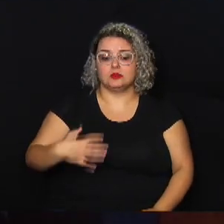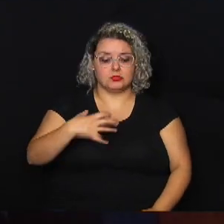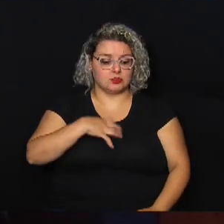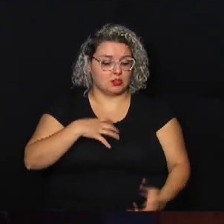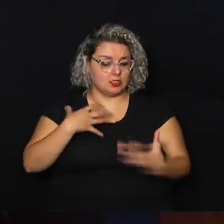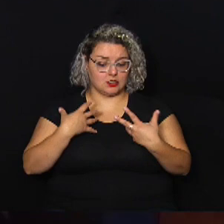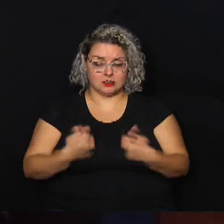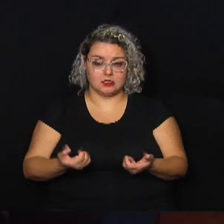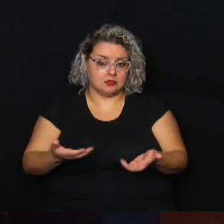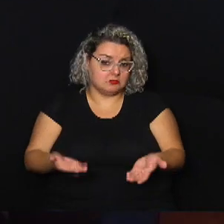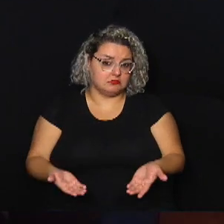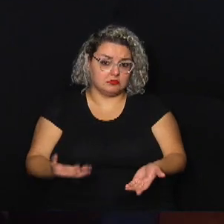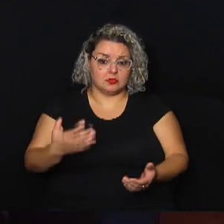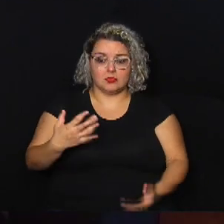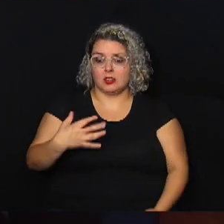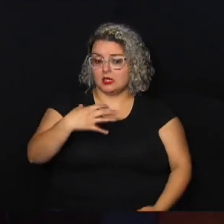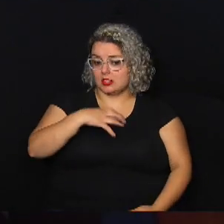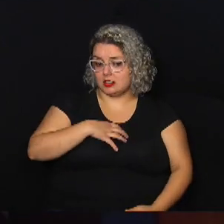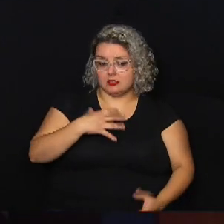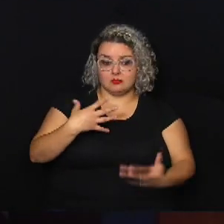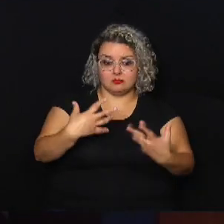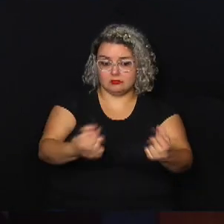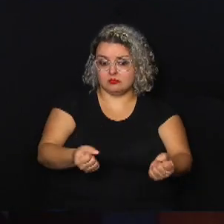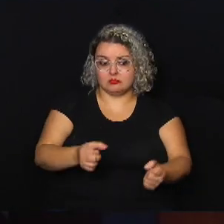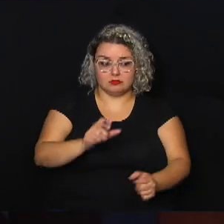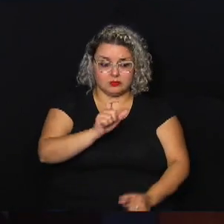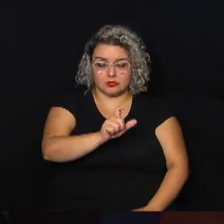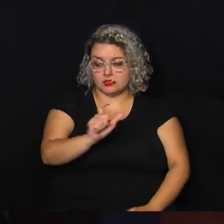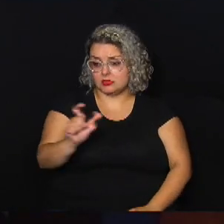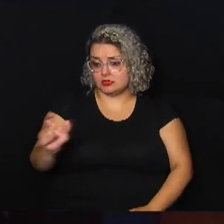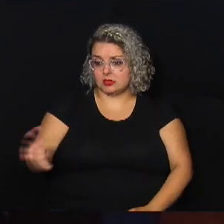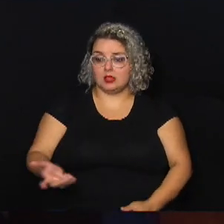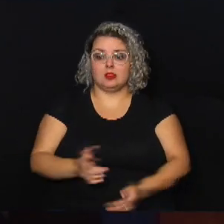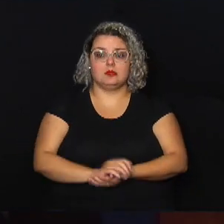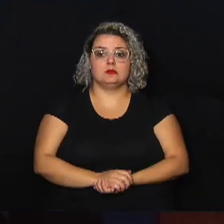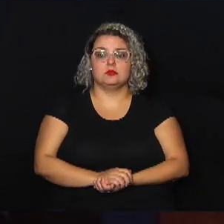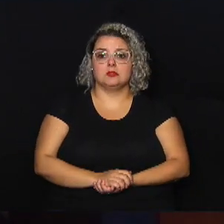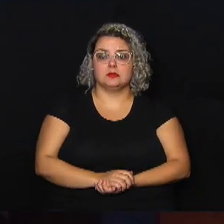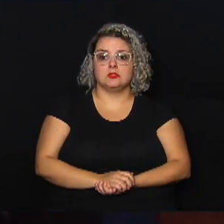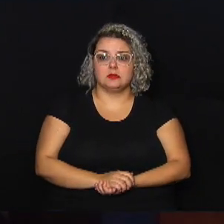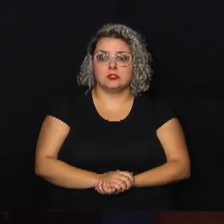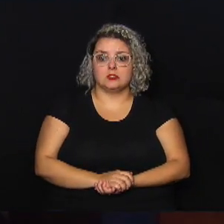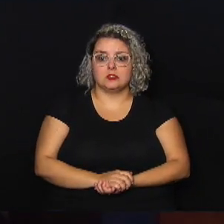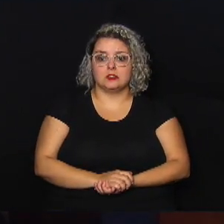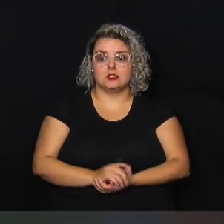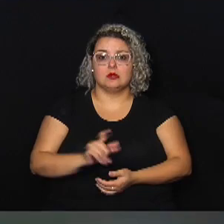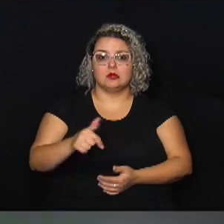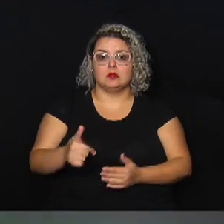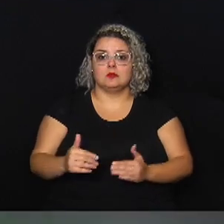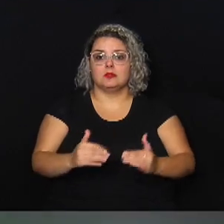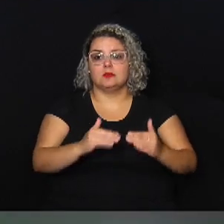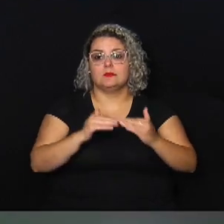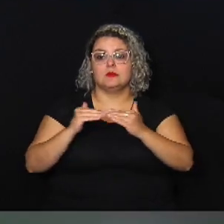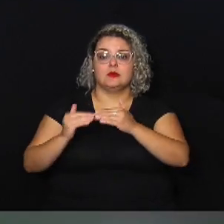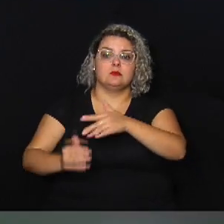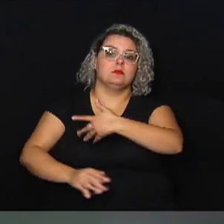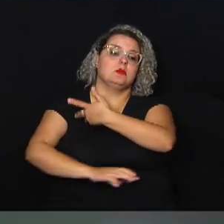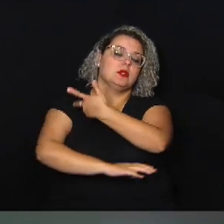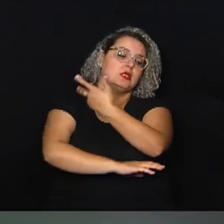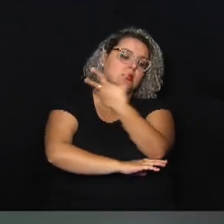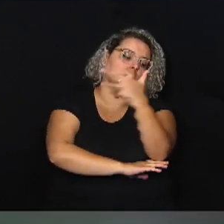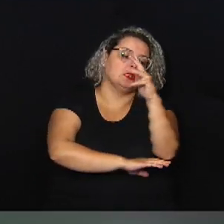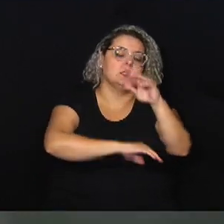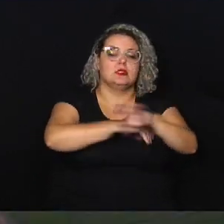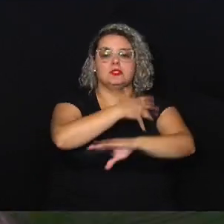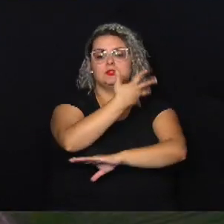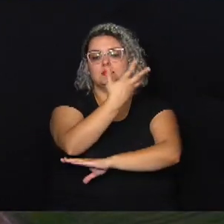tem tolerância em relação aos outros. Depois, harmonia com a natureza. O ser humano precisa de